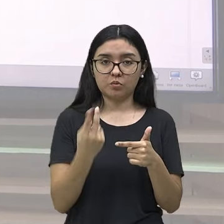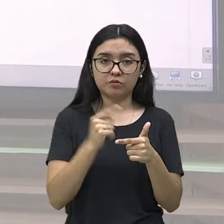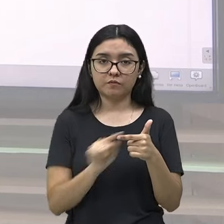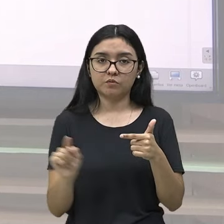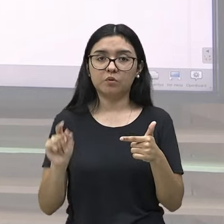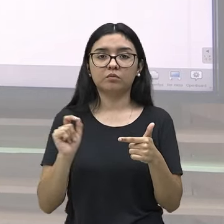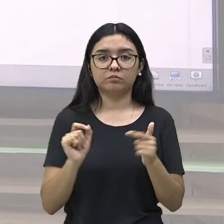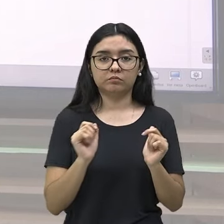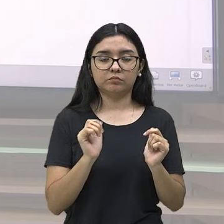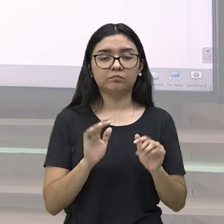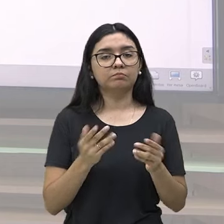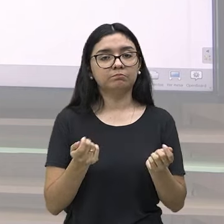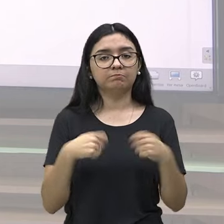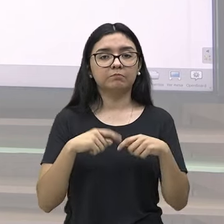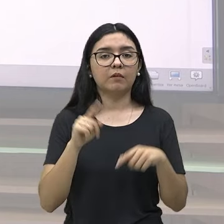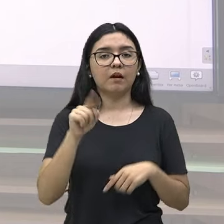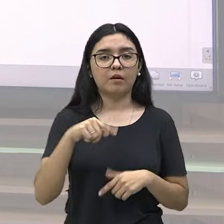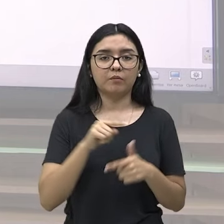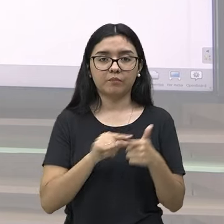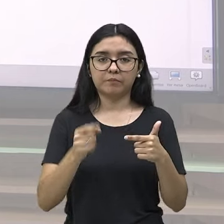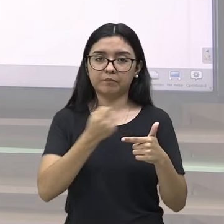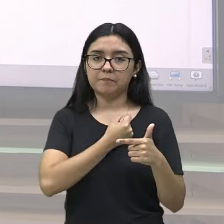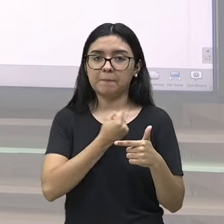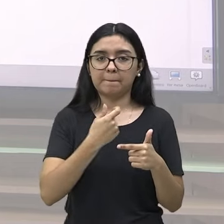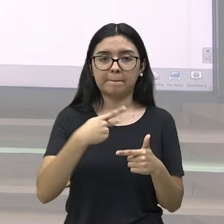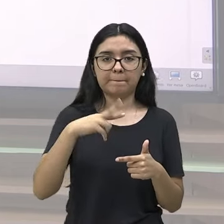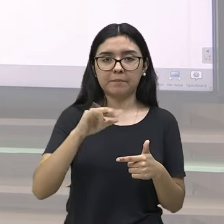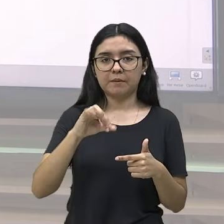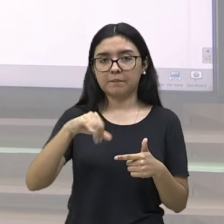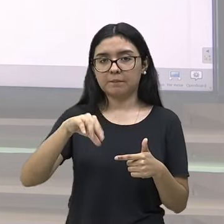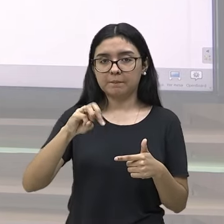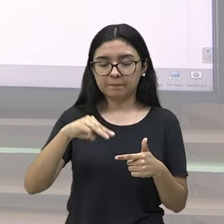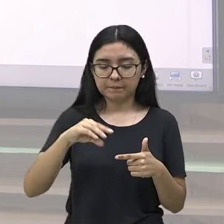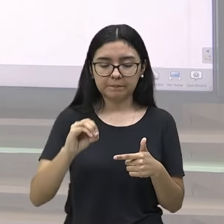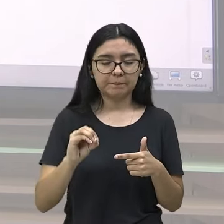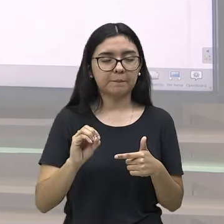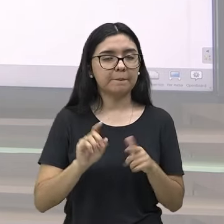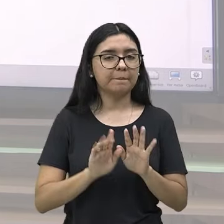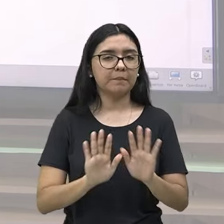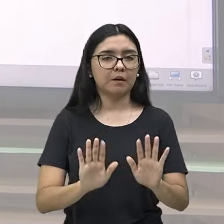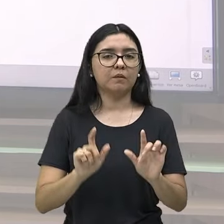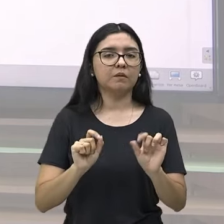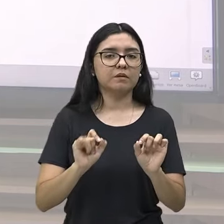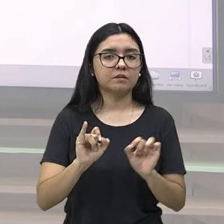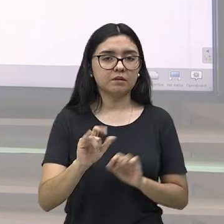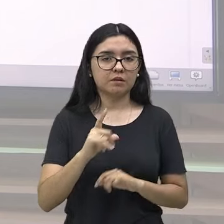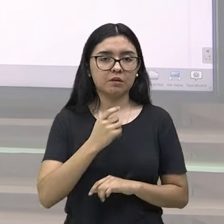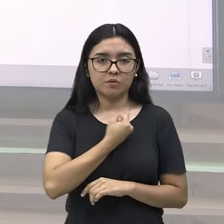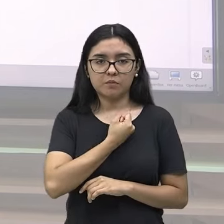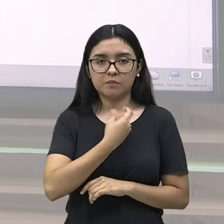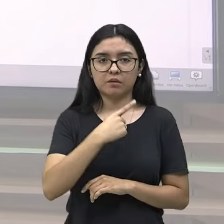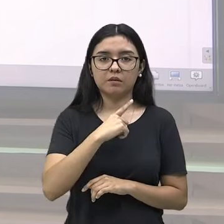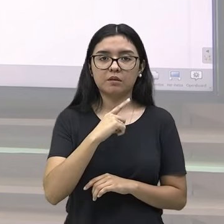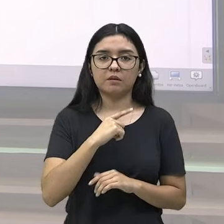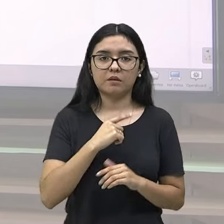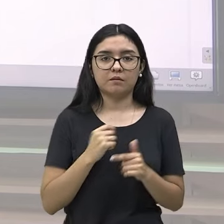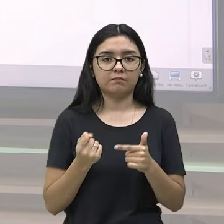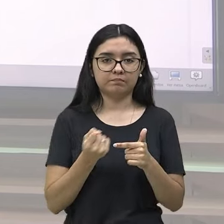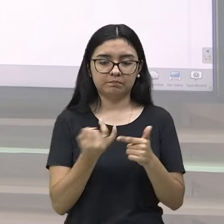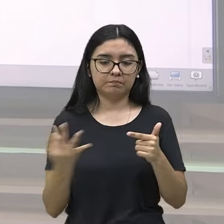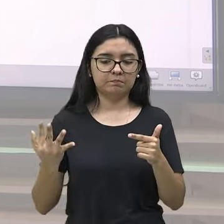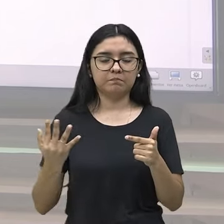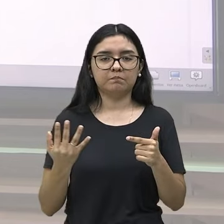divisores, nós vamos estar tratando de um número primo. Porém, se esse número tiver mais